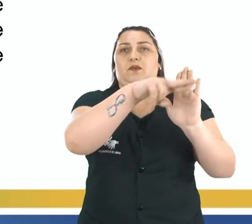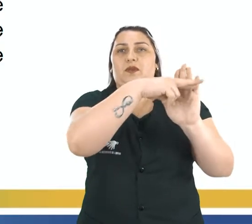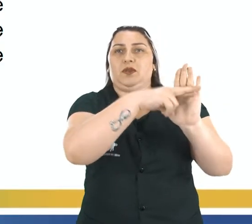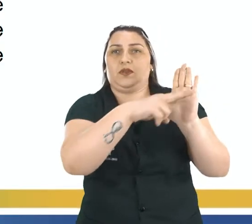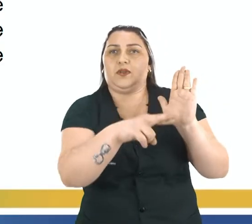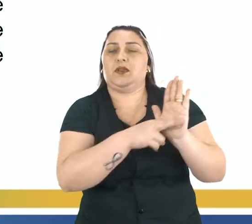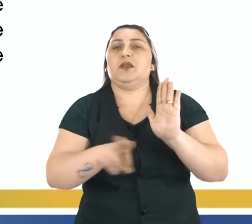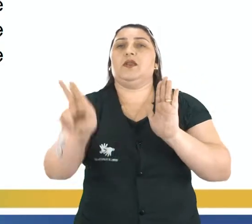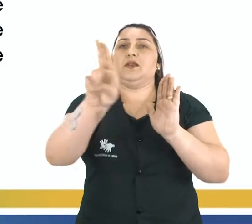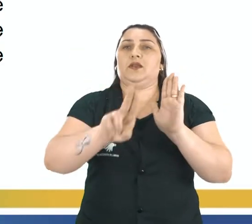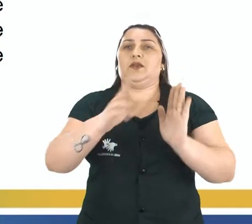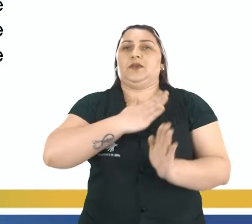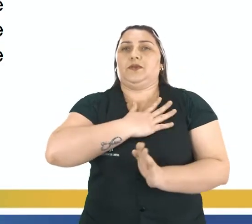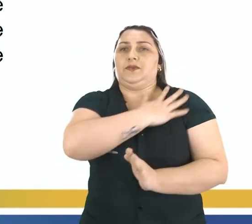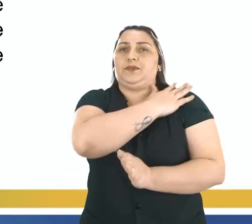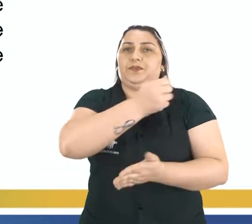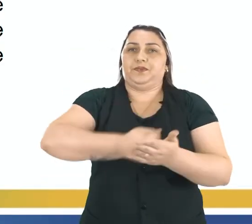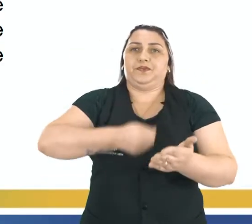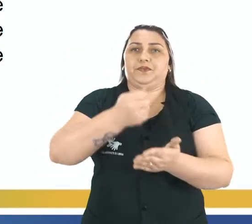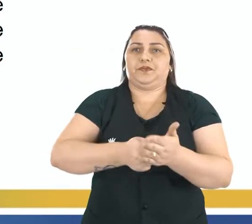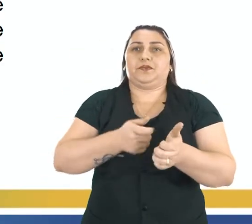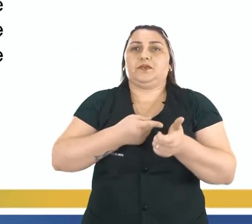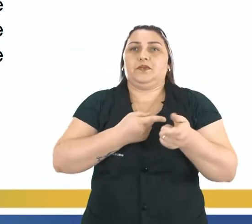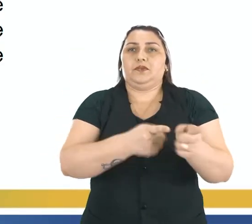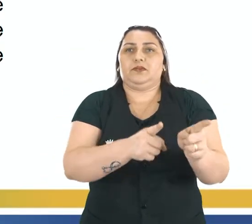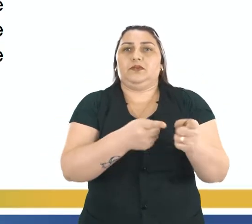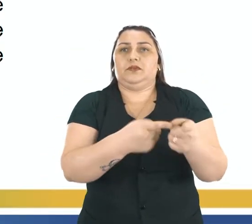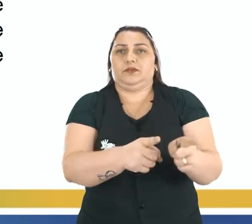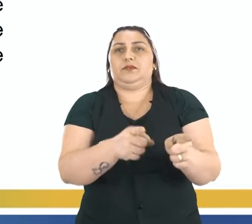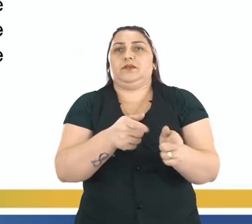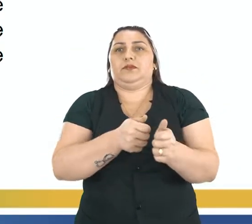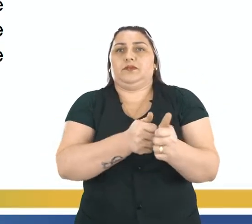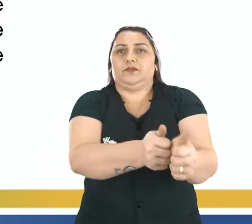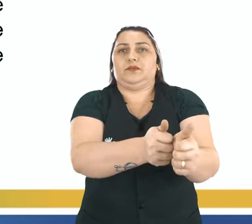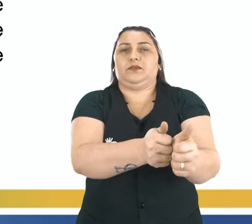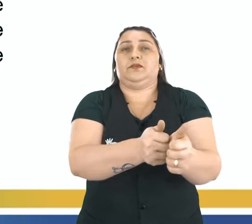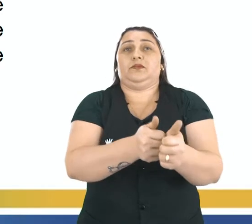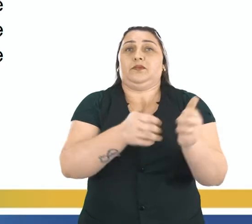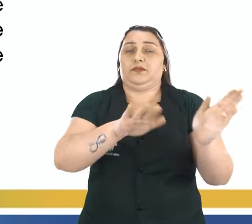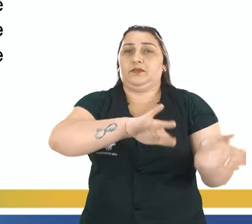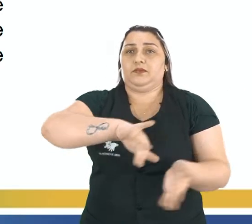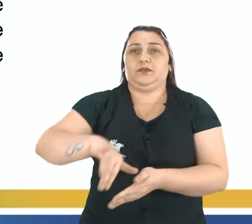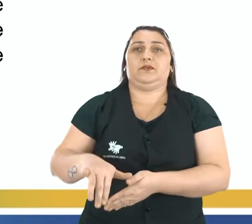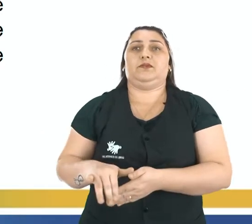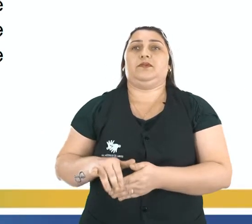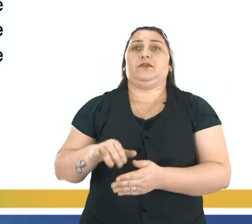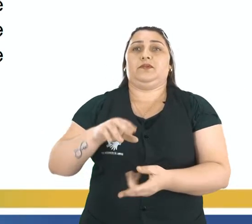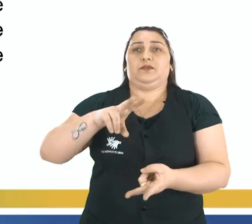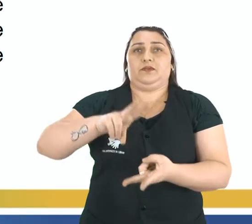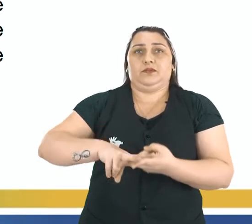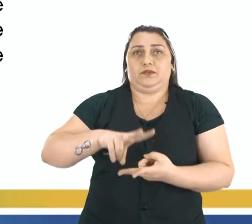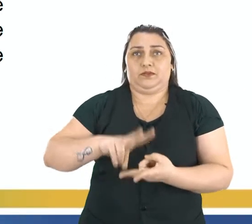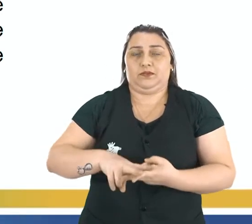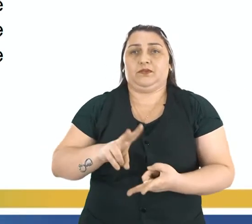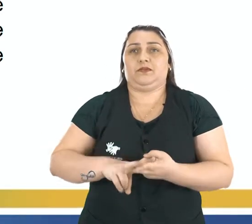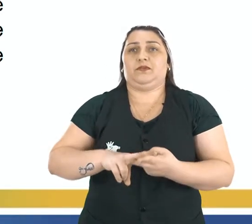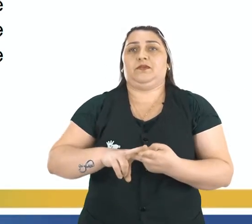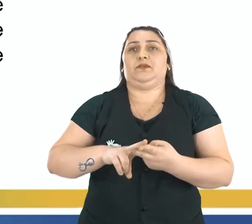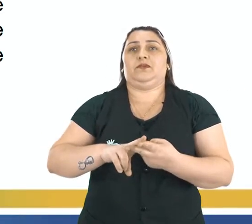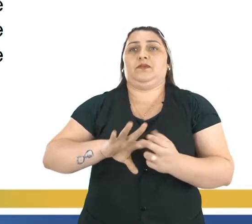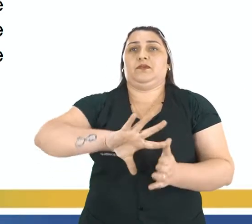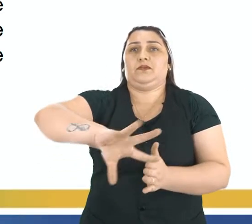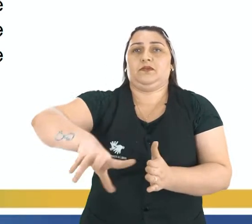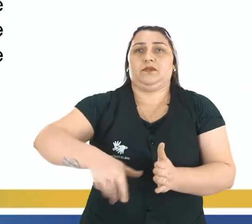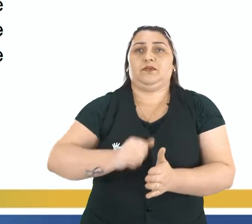usada na ditadura militar para perseguir aqueles que eram contra a ditadura. Sendo assim, as prisões arbitrárias, os